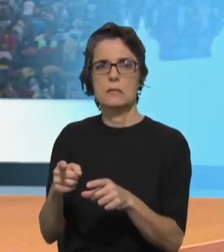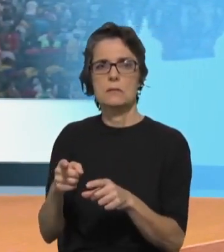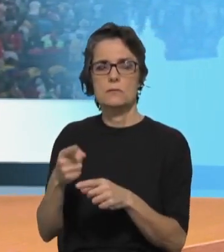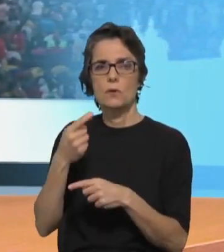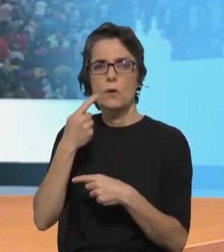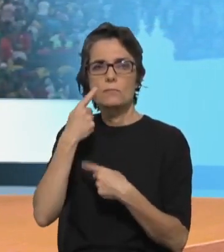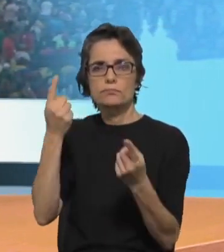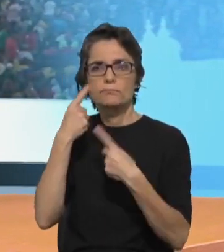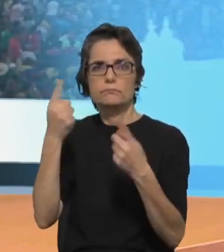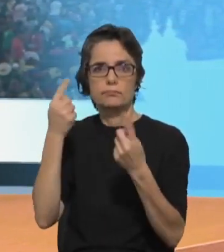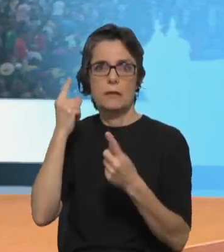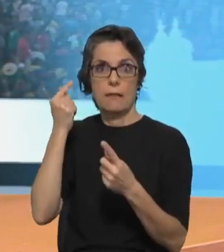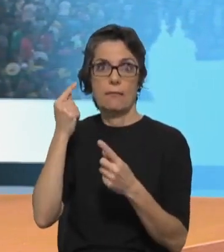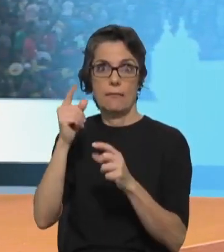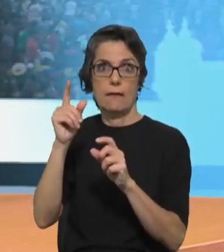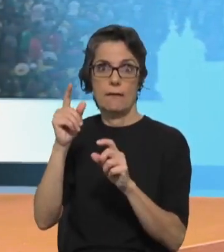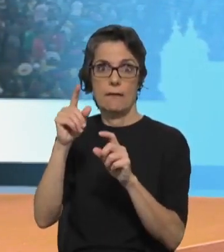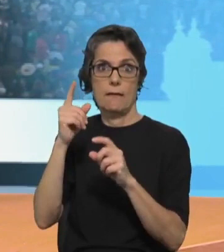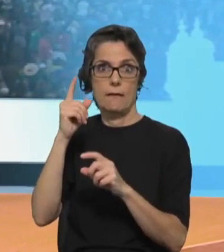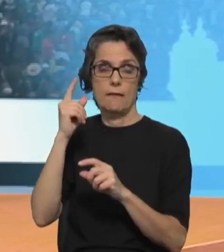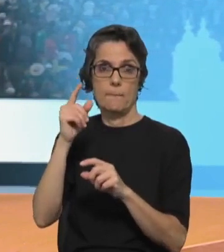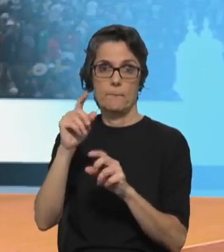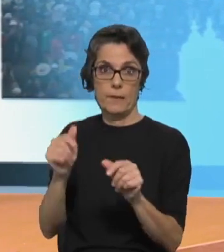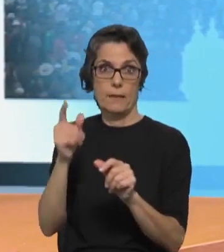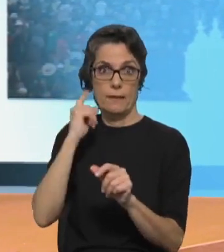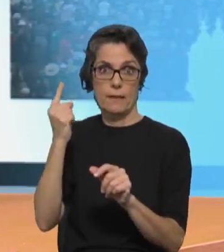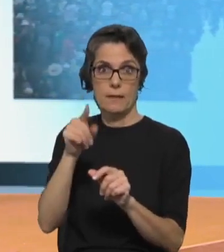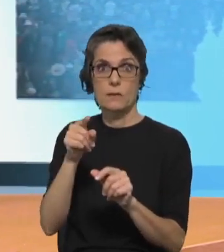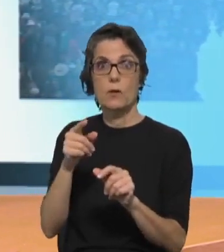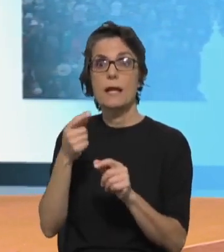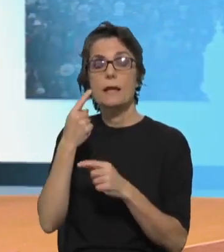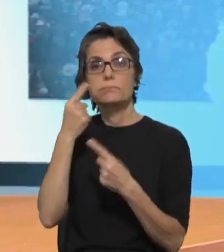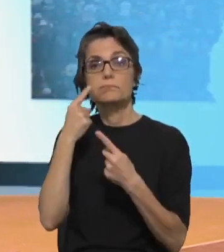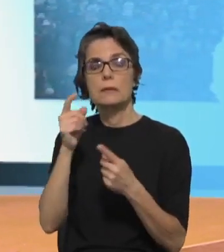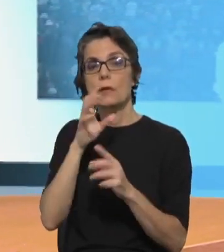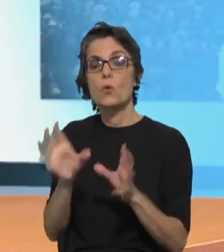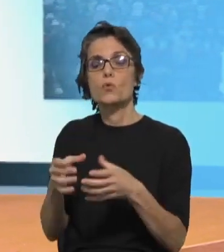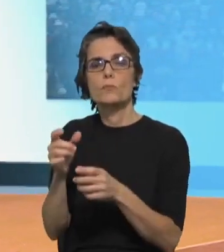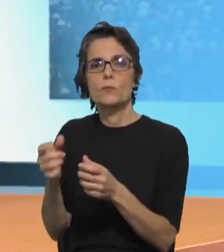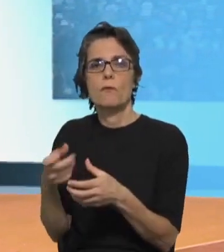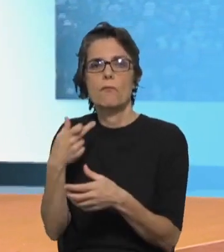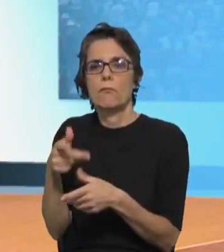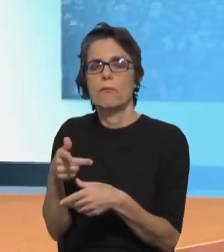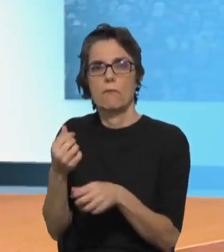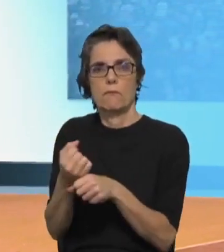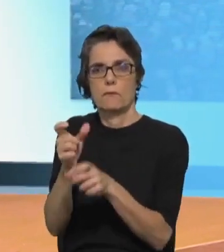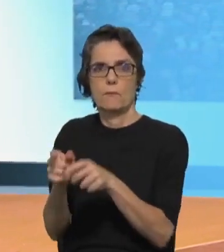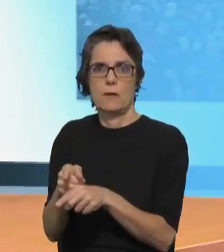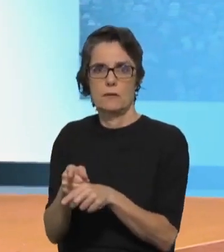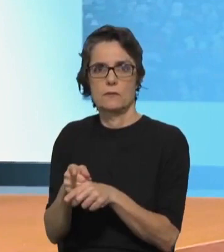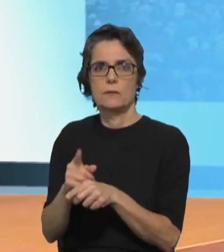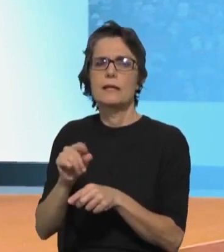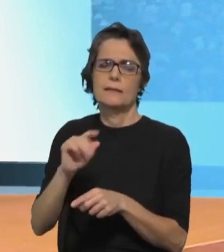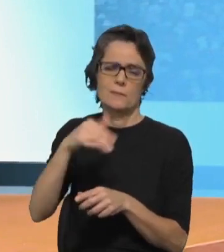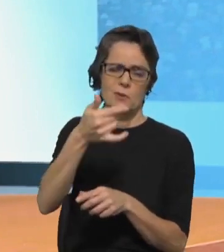emitido e, portanto, a emissão passa a ser controlada por um pequeno grupo de trabalhadores. Enfim, depois há ainda uma discussão